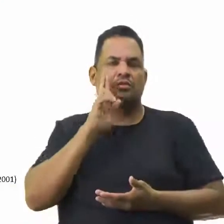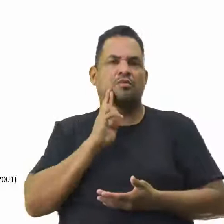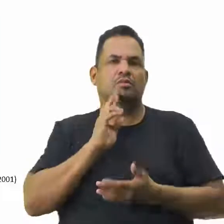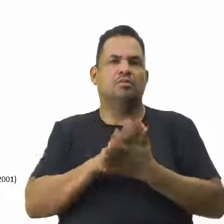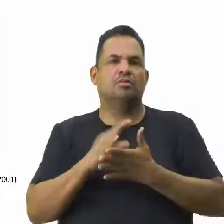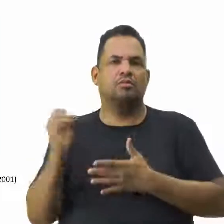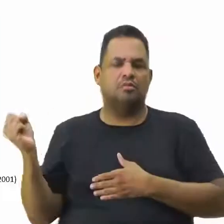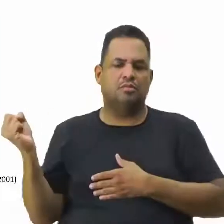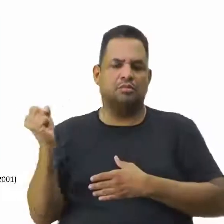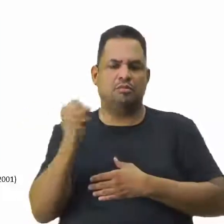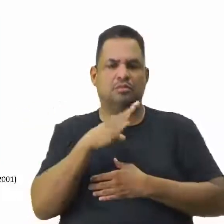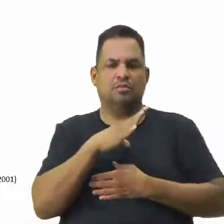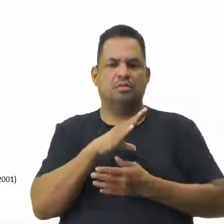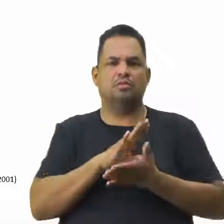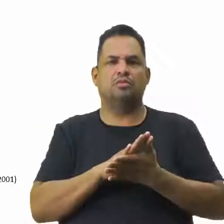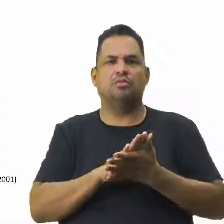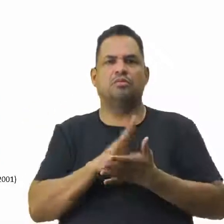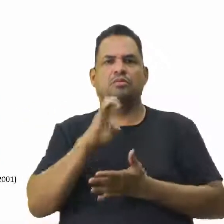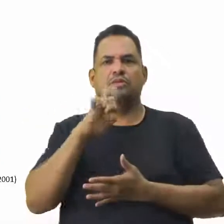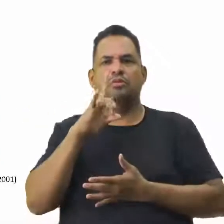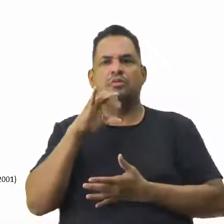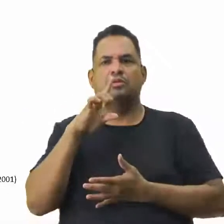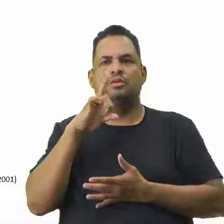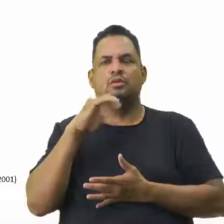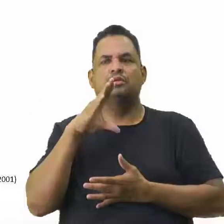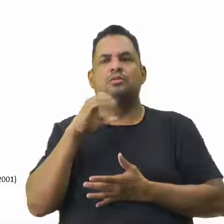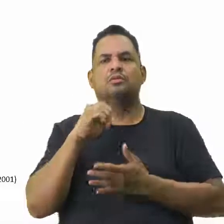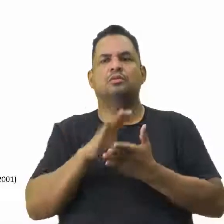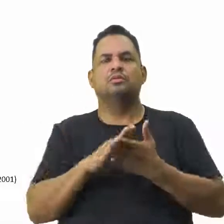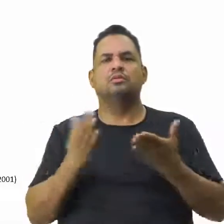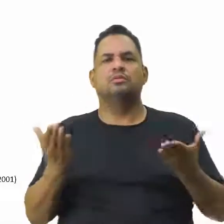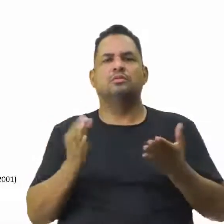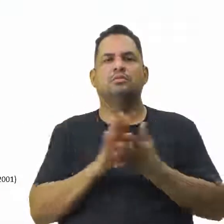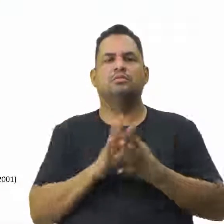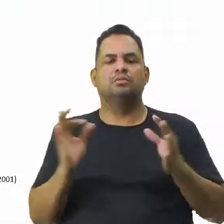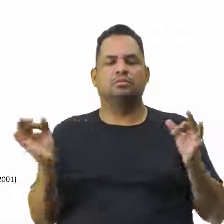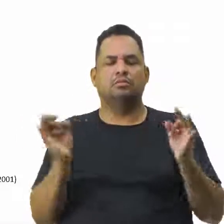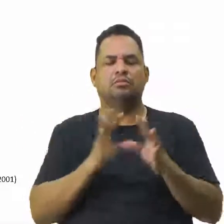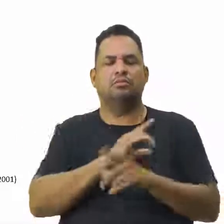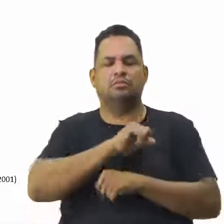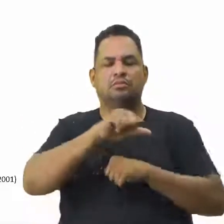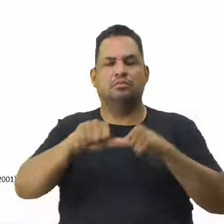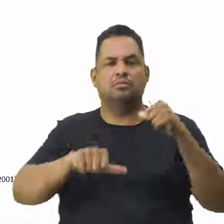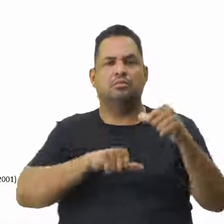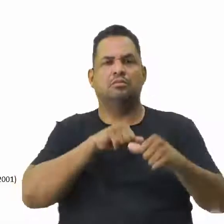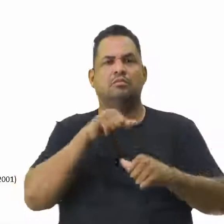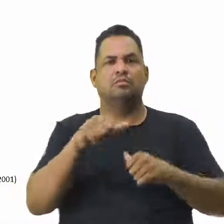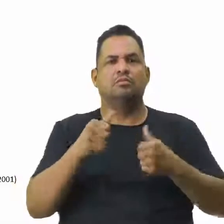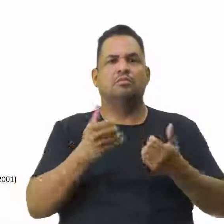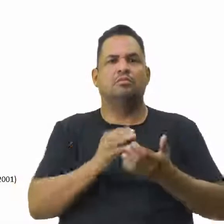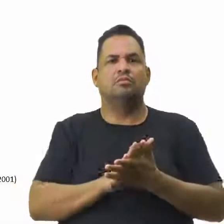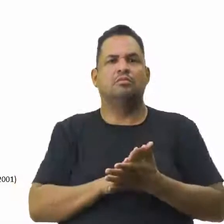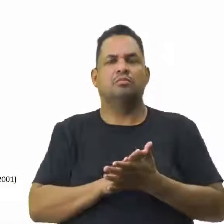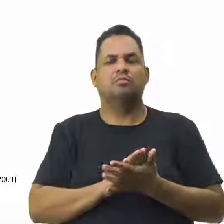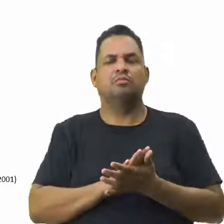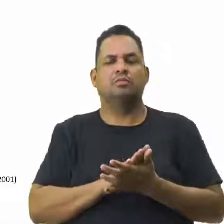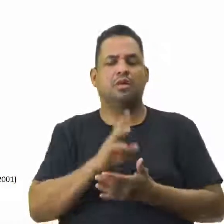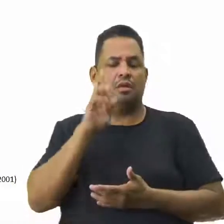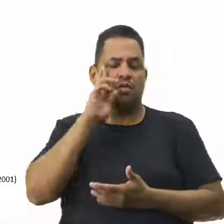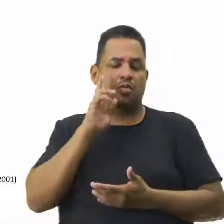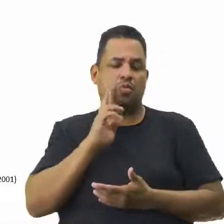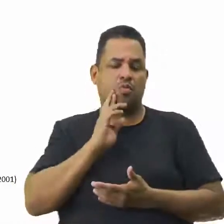novo El Dourado. Tá? Portanto, transformando aí o nosso